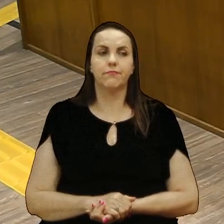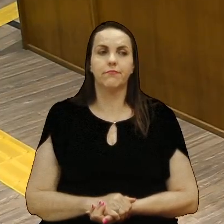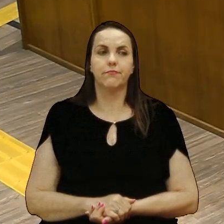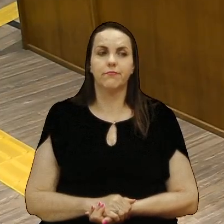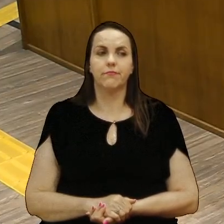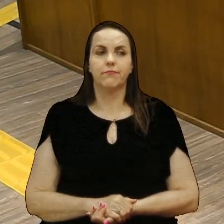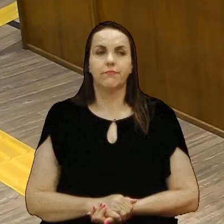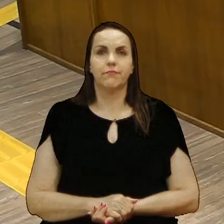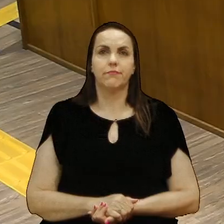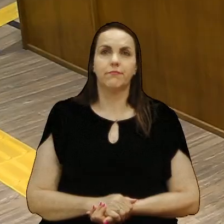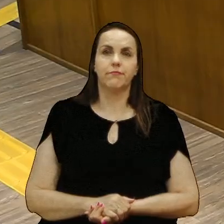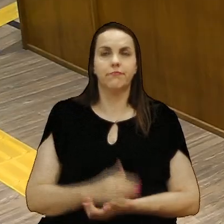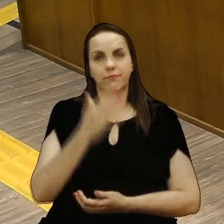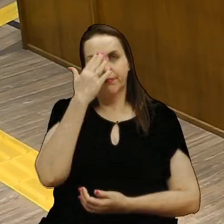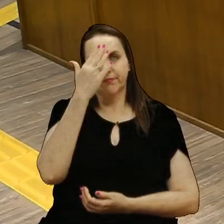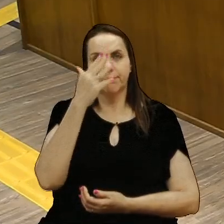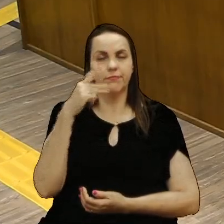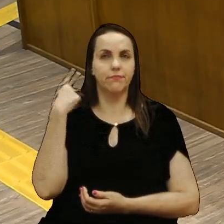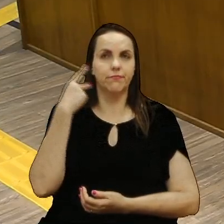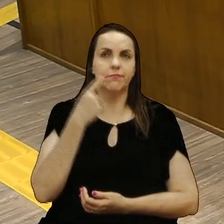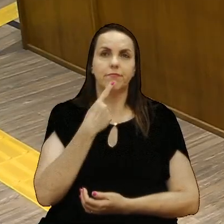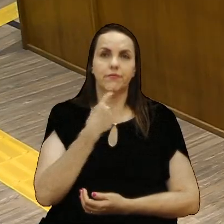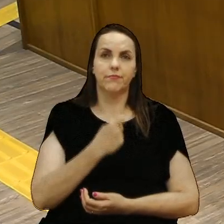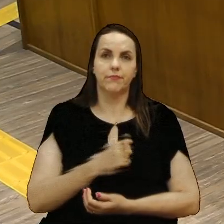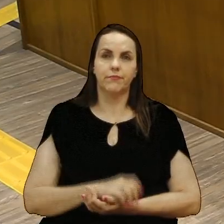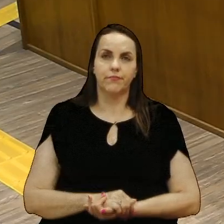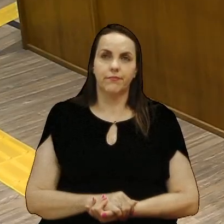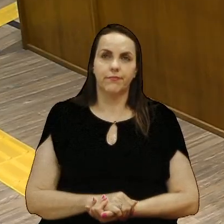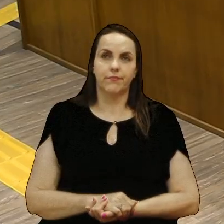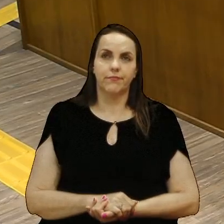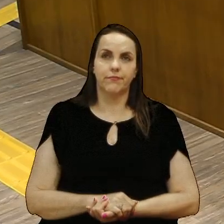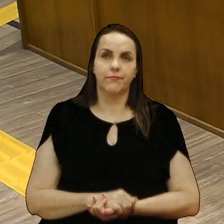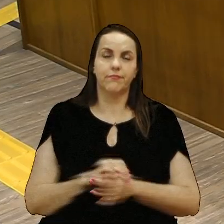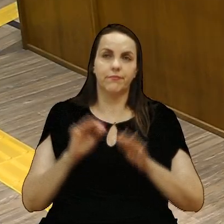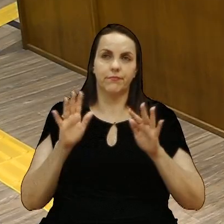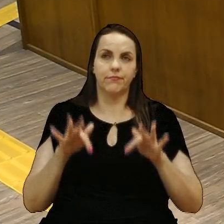Obrigado, vereadora Rose Frigeri. Encerrado o grande...